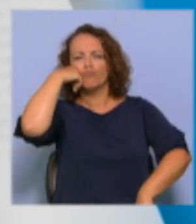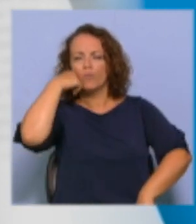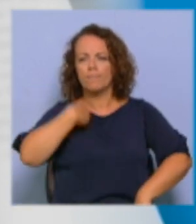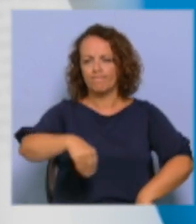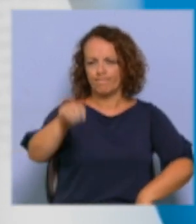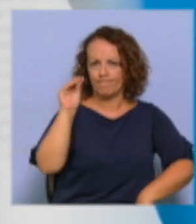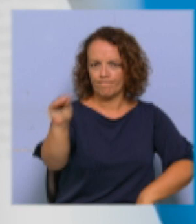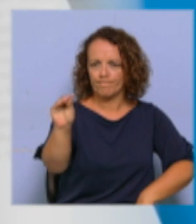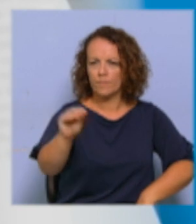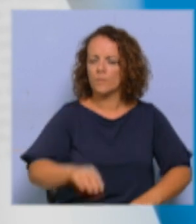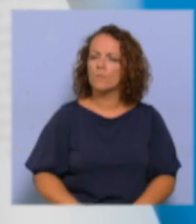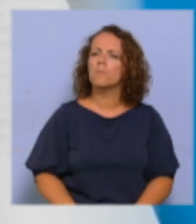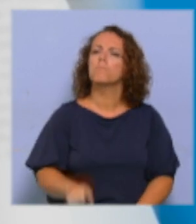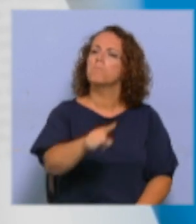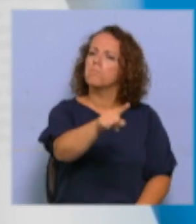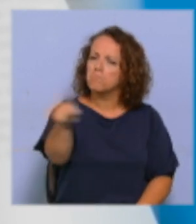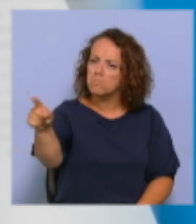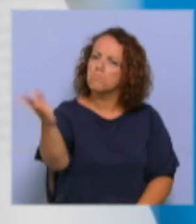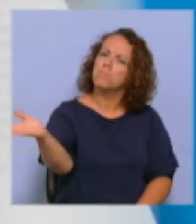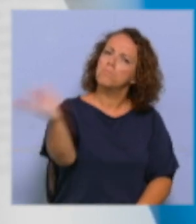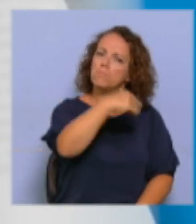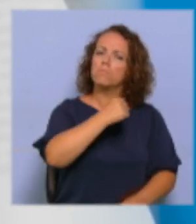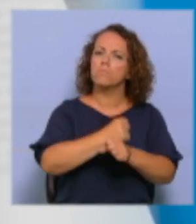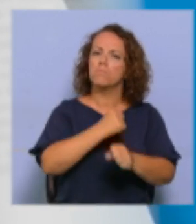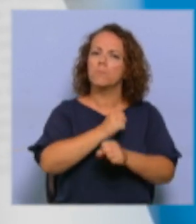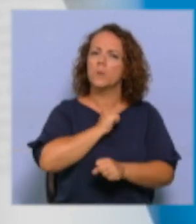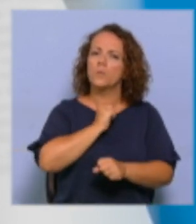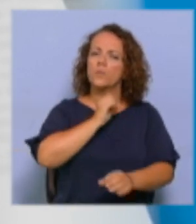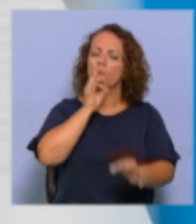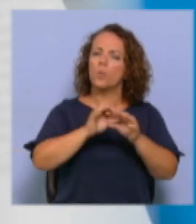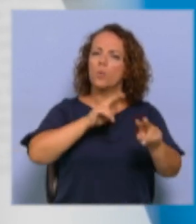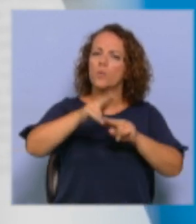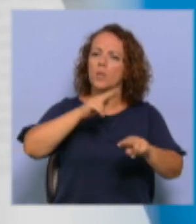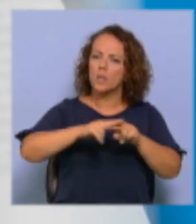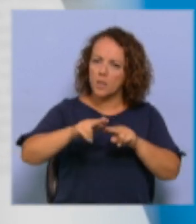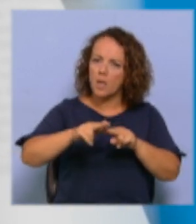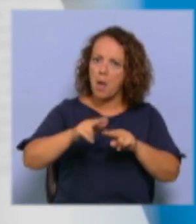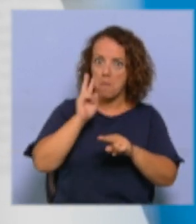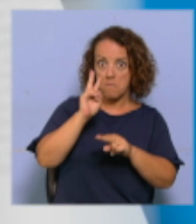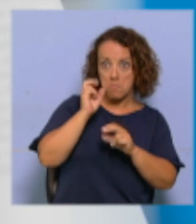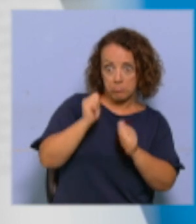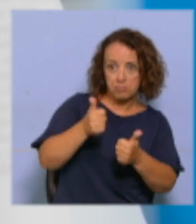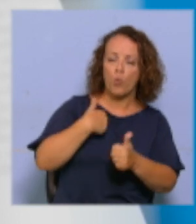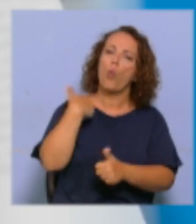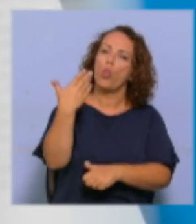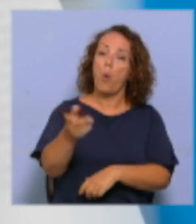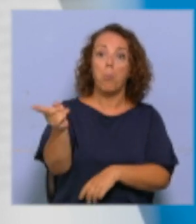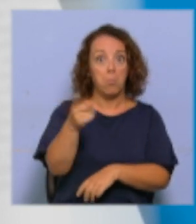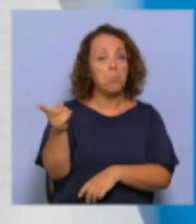disse-lhes: Ide vós também para a minha vinha e dar-vos-ei o que for justo. E eles